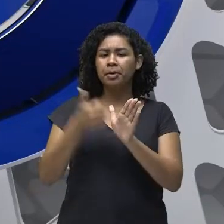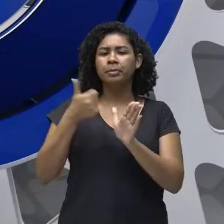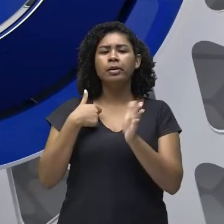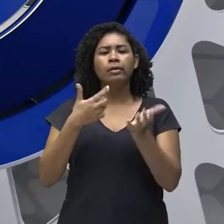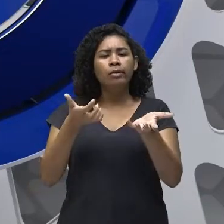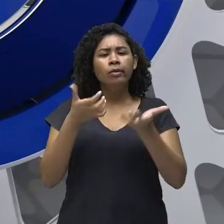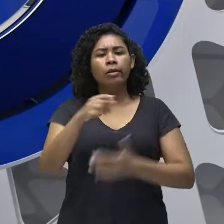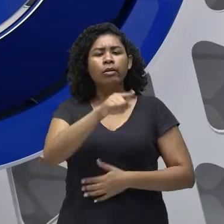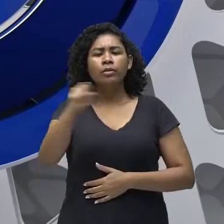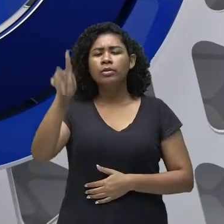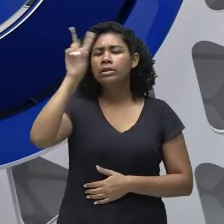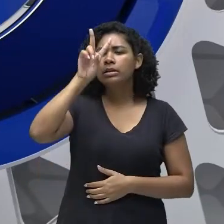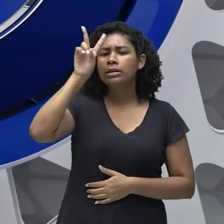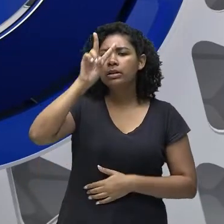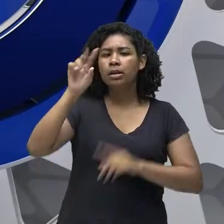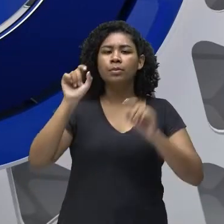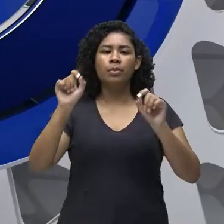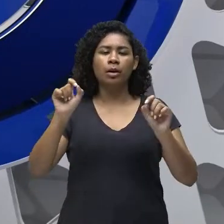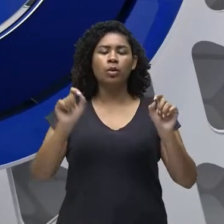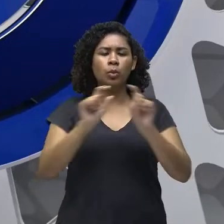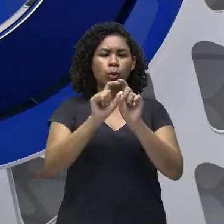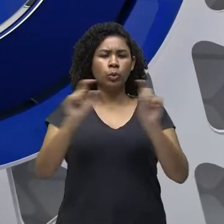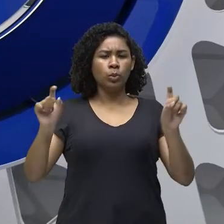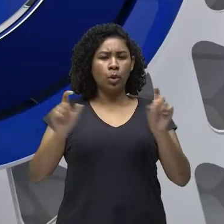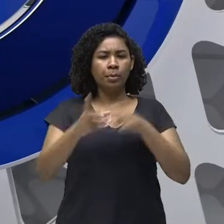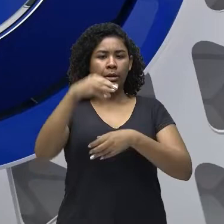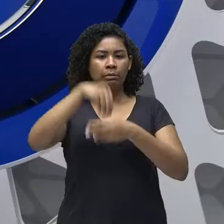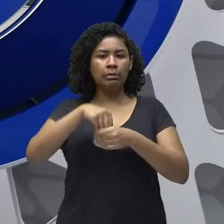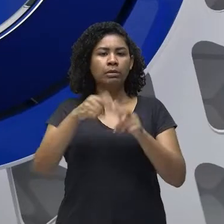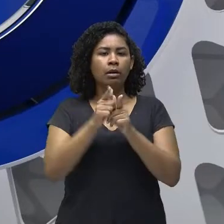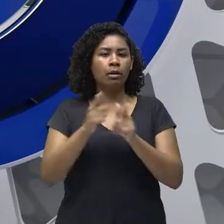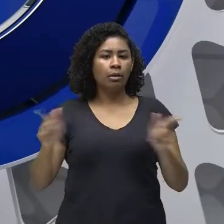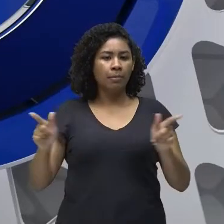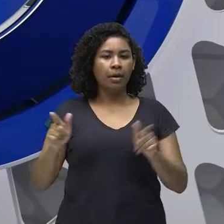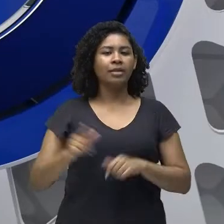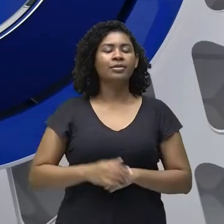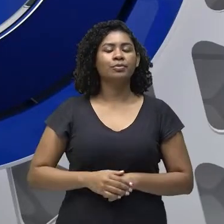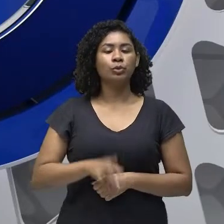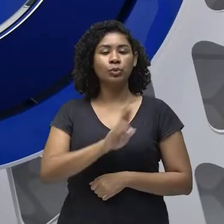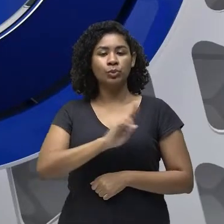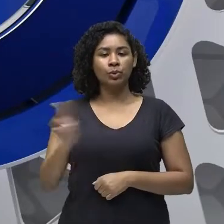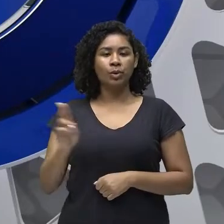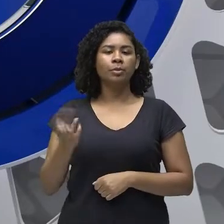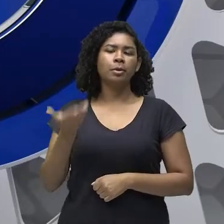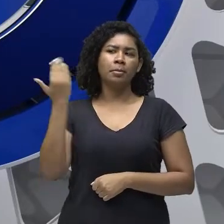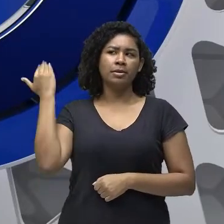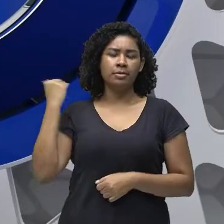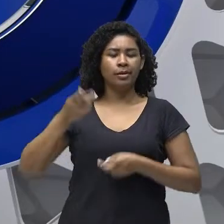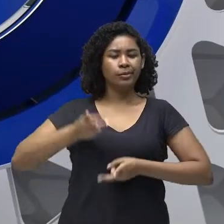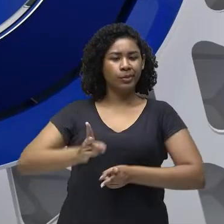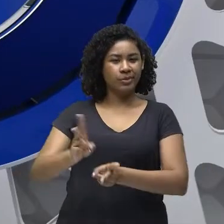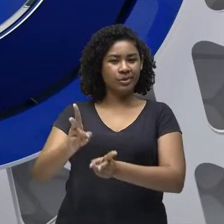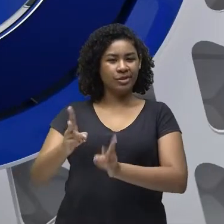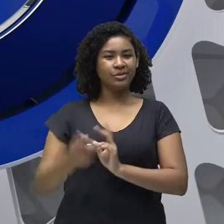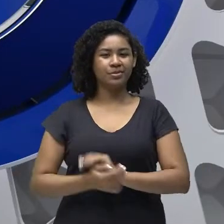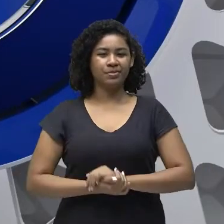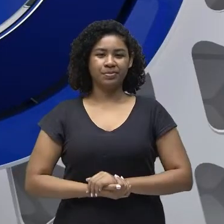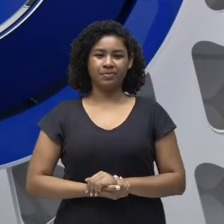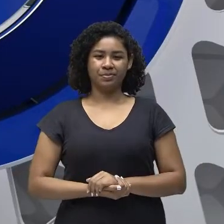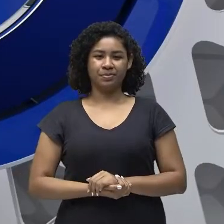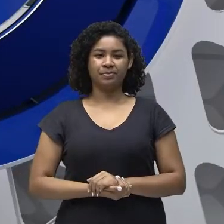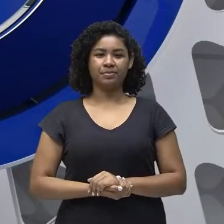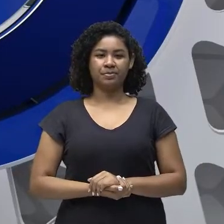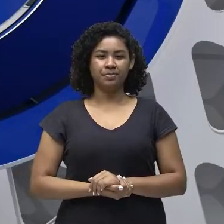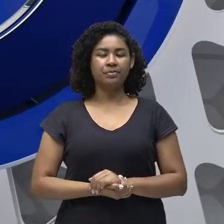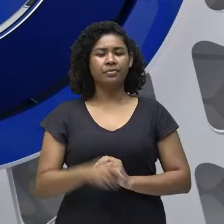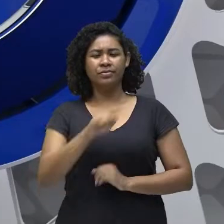vocês um tópico gramatical chamado Past Continuous. Past Continuous. Past,